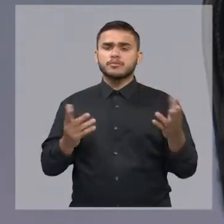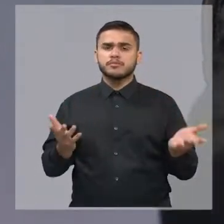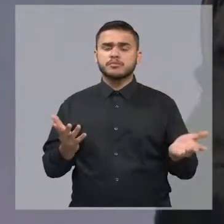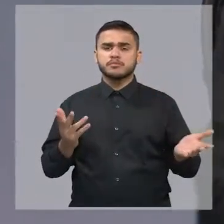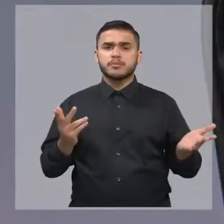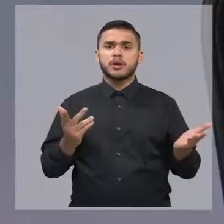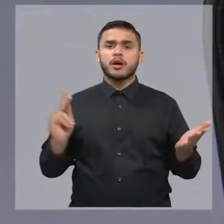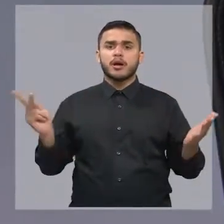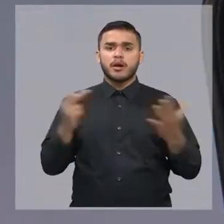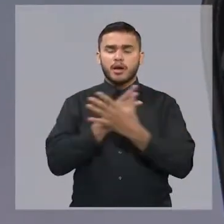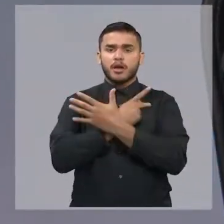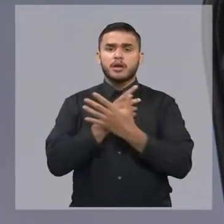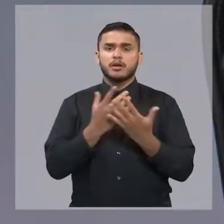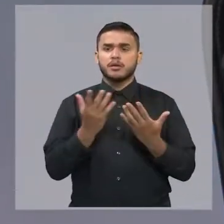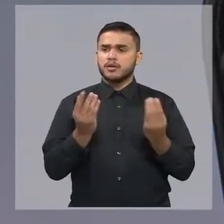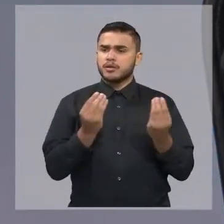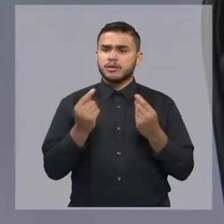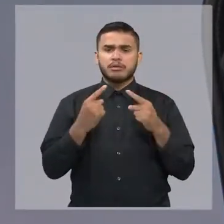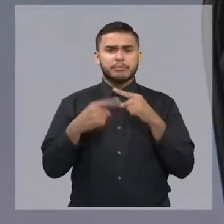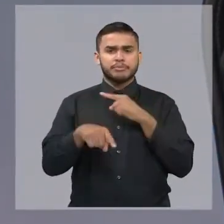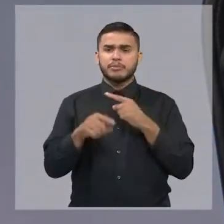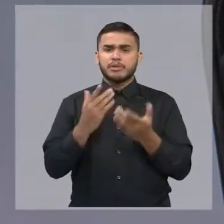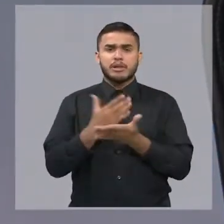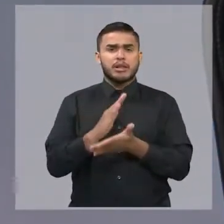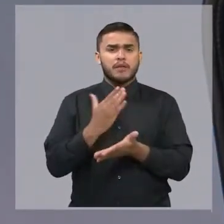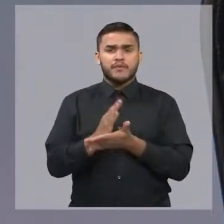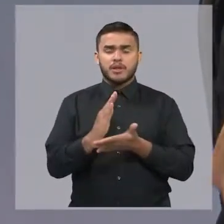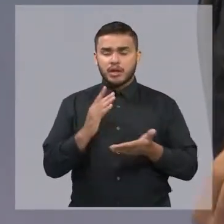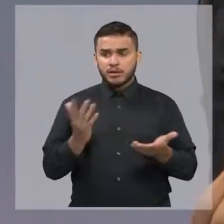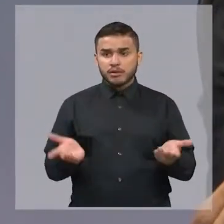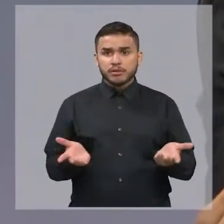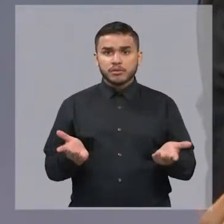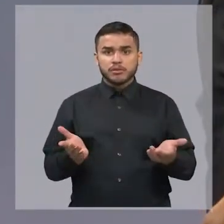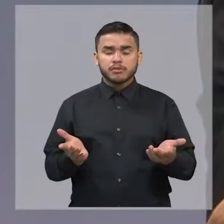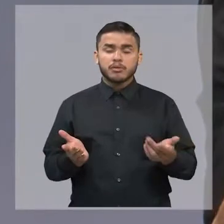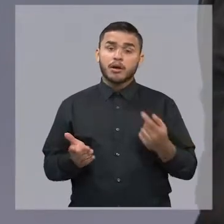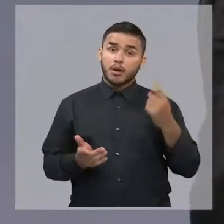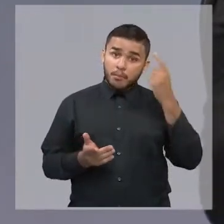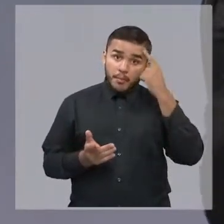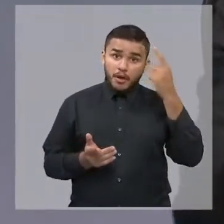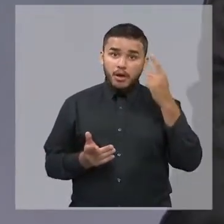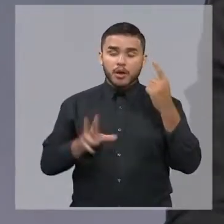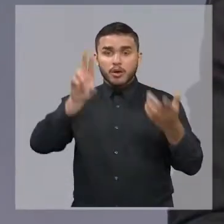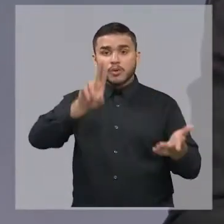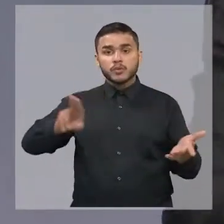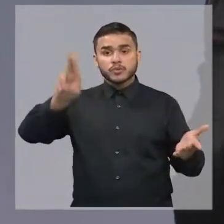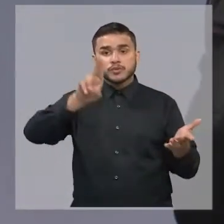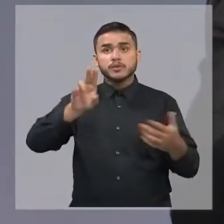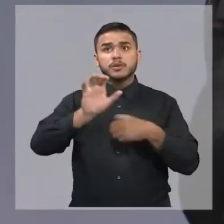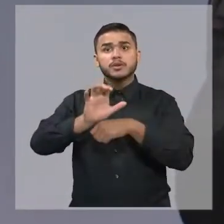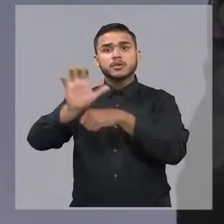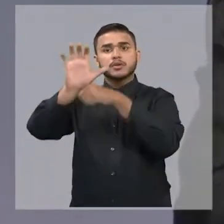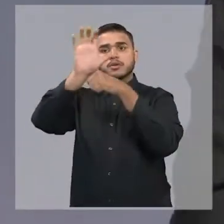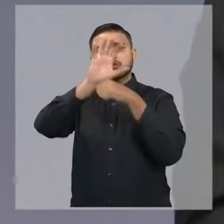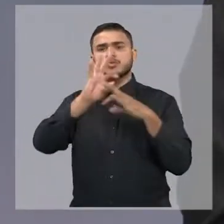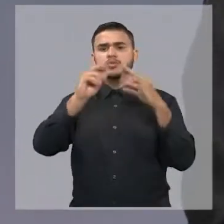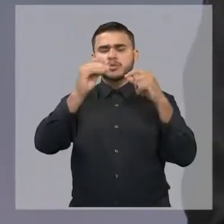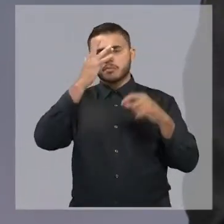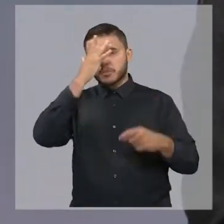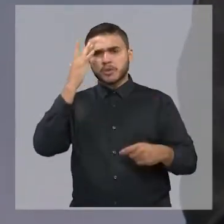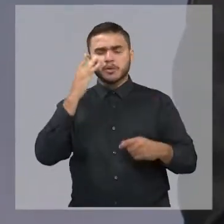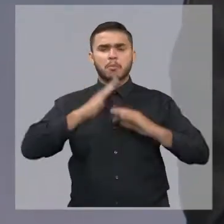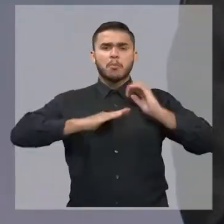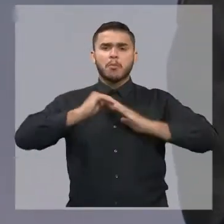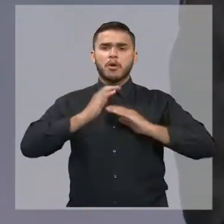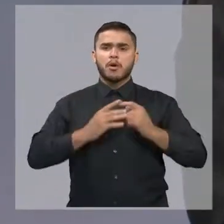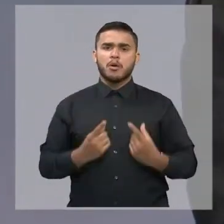uma panaceia, como se isso não tivesse nada a ver. Então, se a universidade pública, com a sua inteligência, com seus economistas, com o brilho